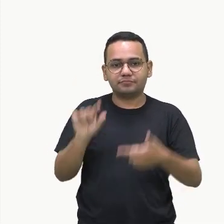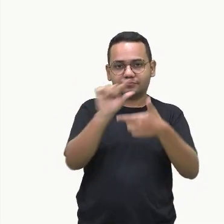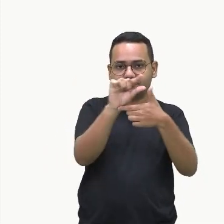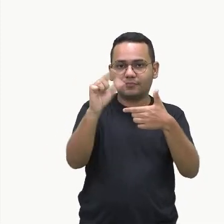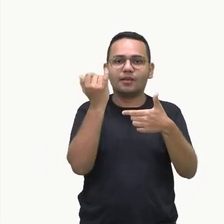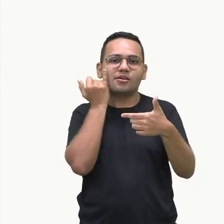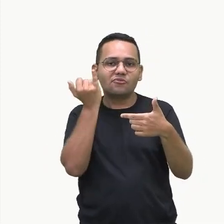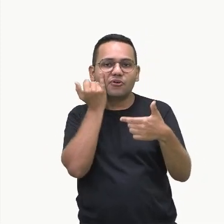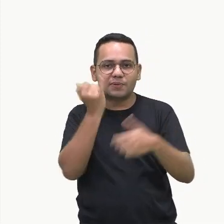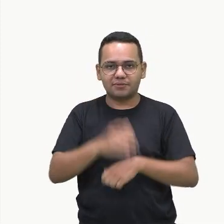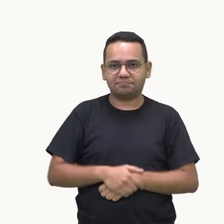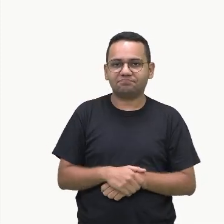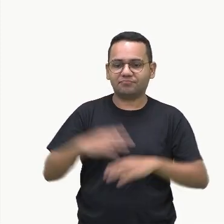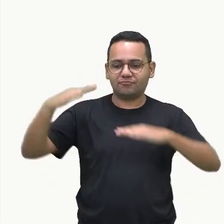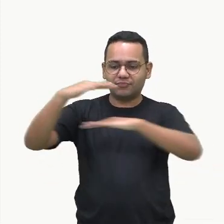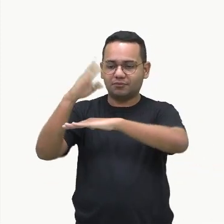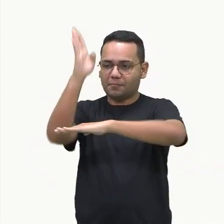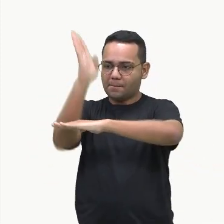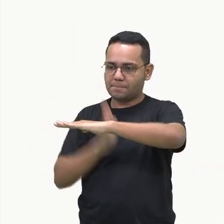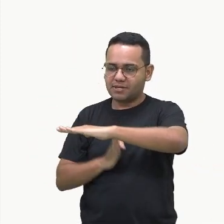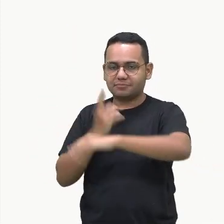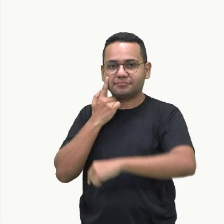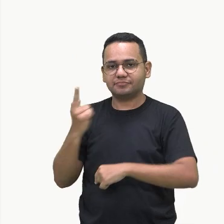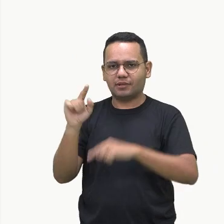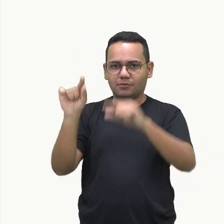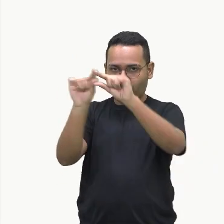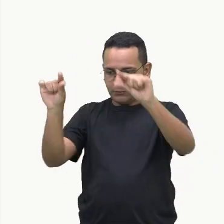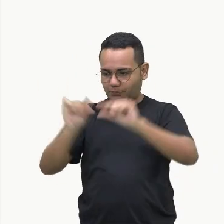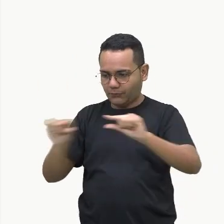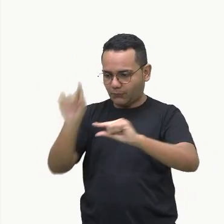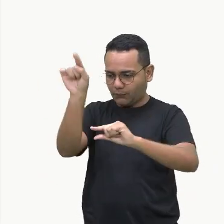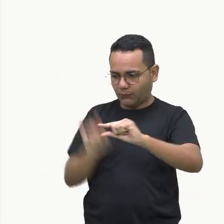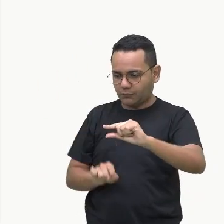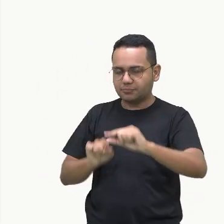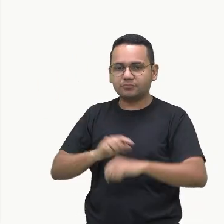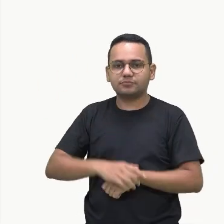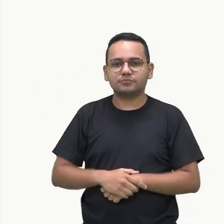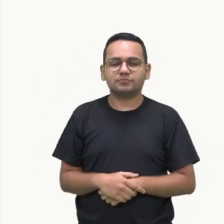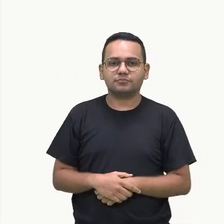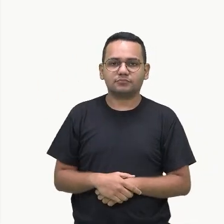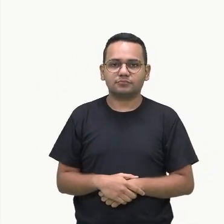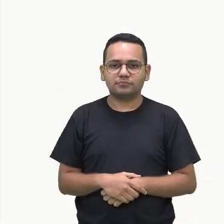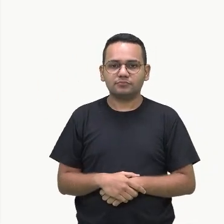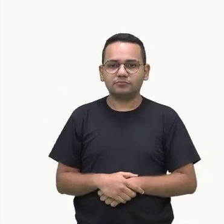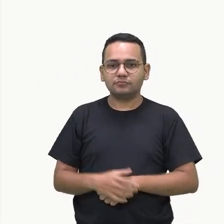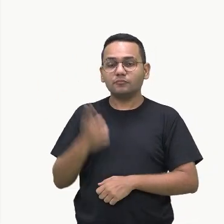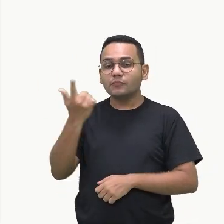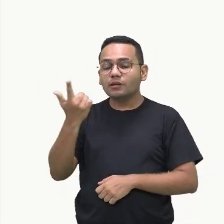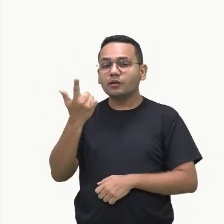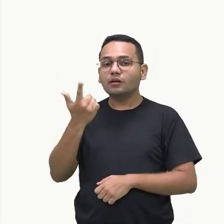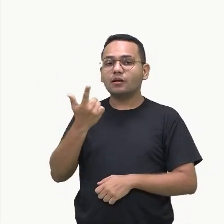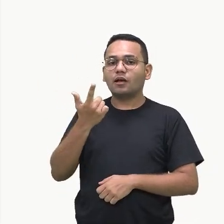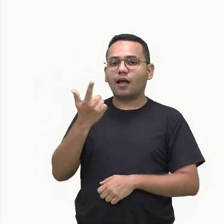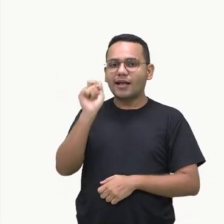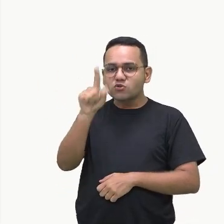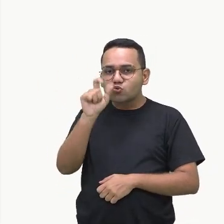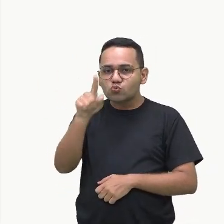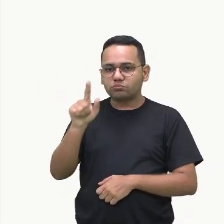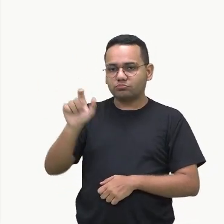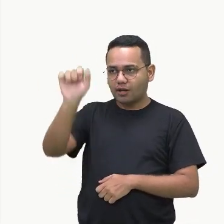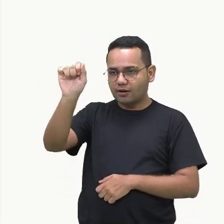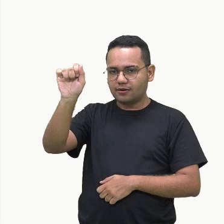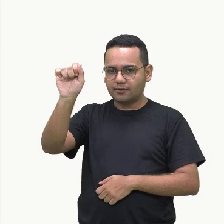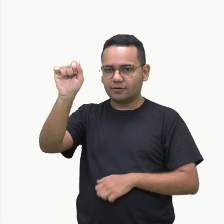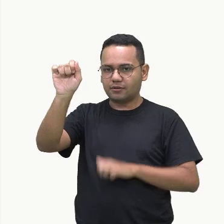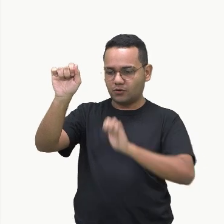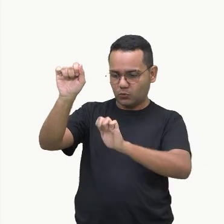que você visualiza na imagem que está destacado de azul, ok? Ângulos correspondentes se encontram